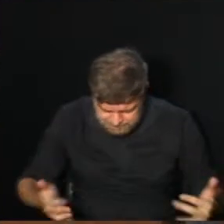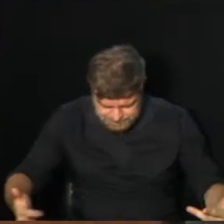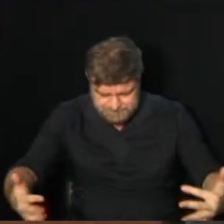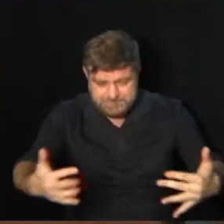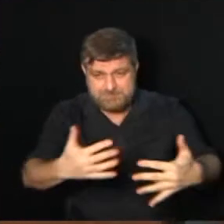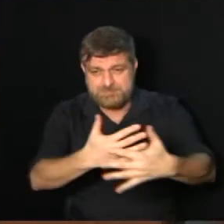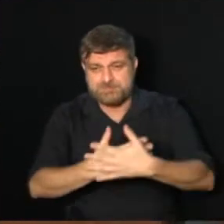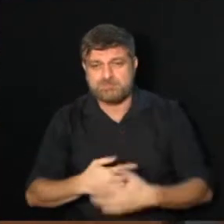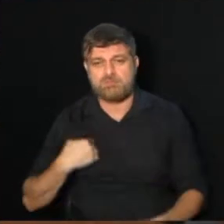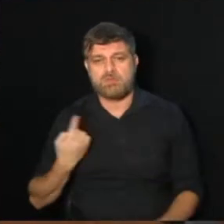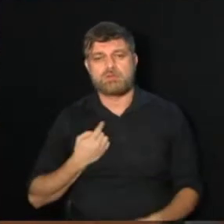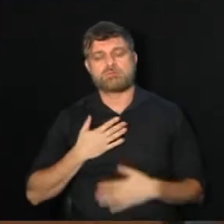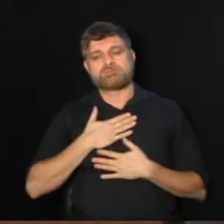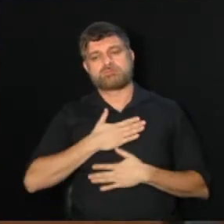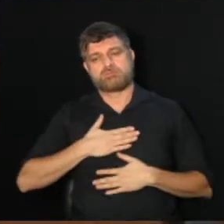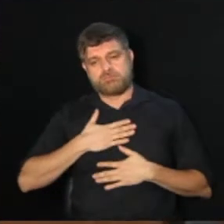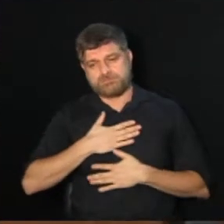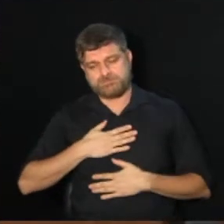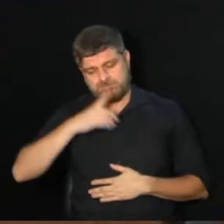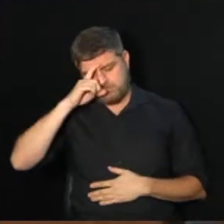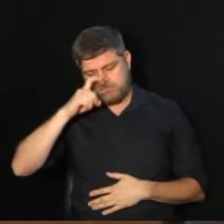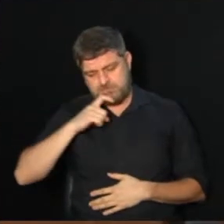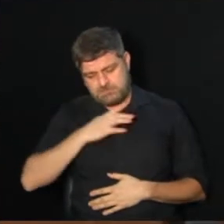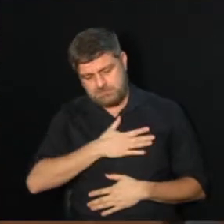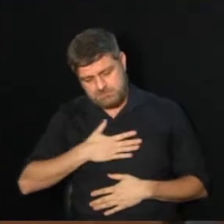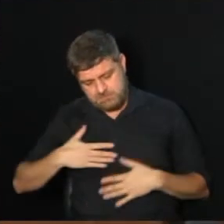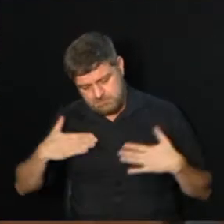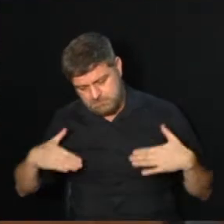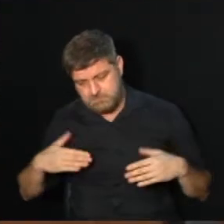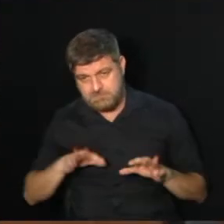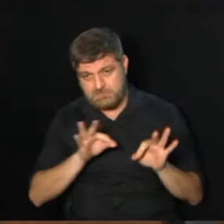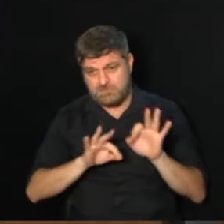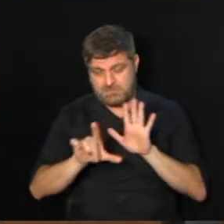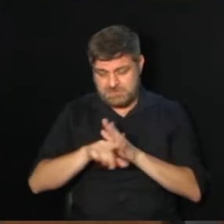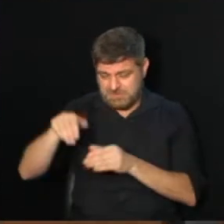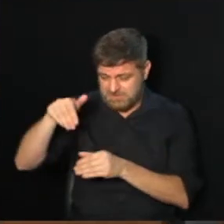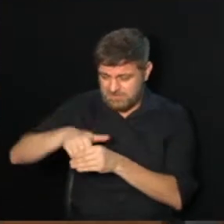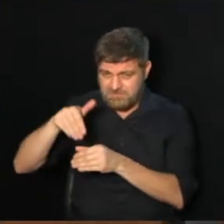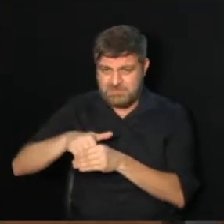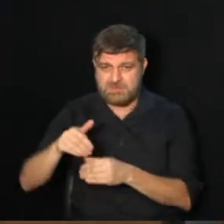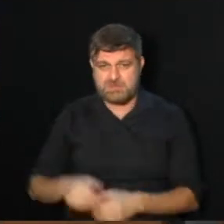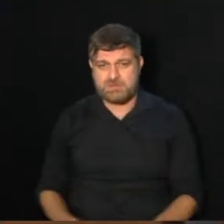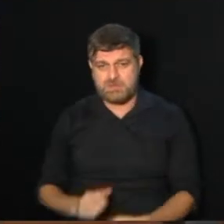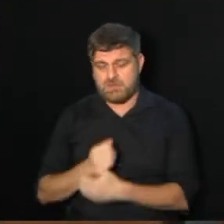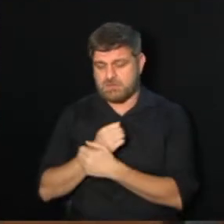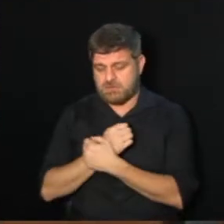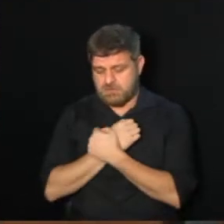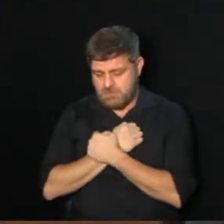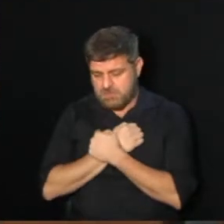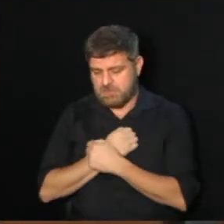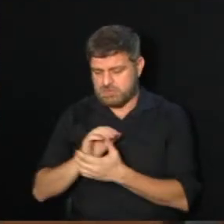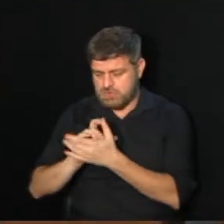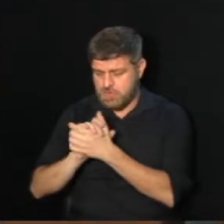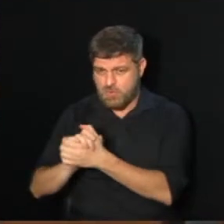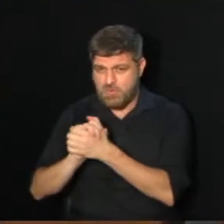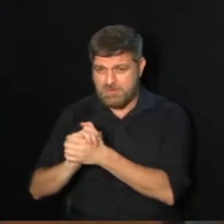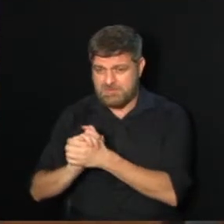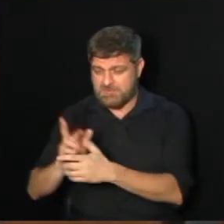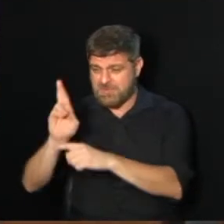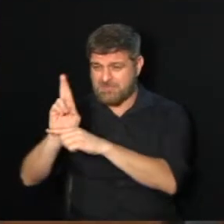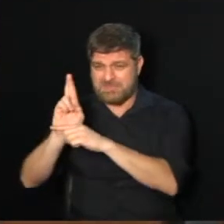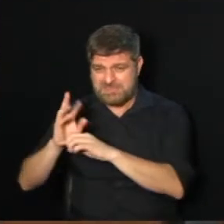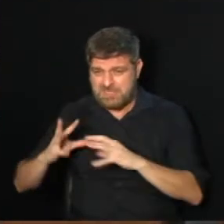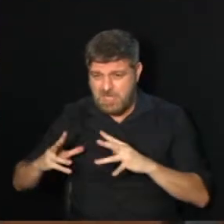Estado, isso faz com que nós tenhamos mais tranquilidade na condução dos projetos. E estenda, evidentemente, os cumprimentos a todos os representantes